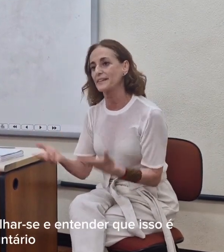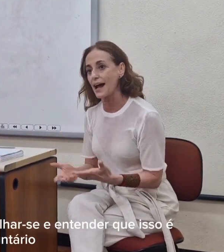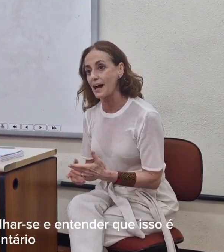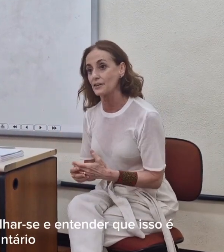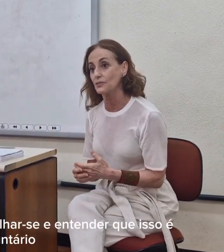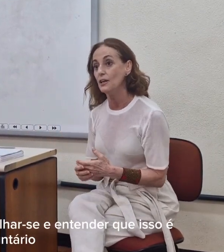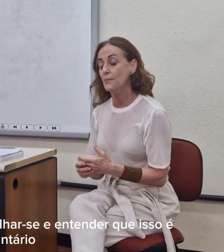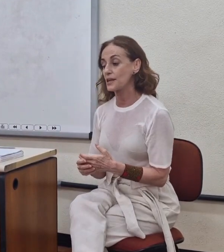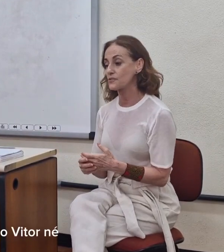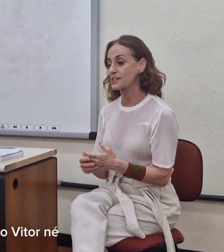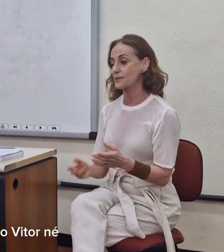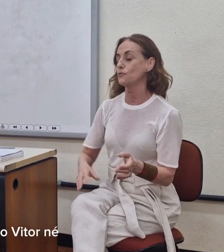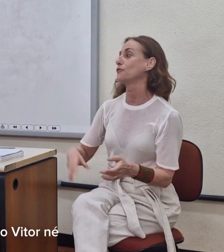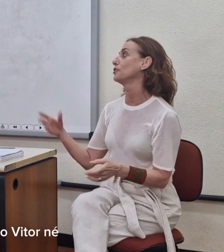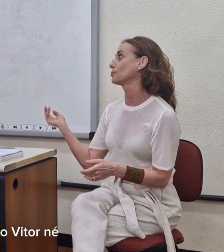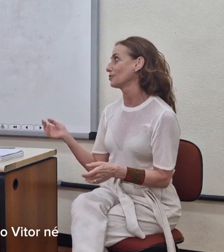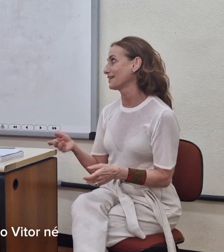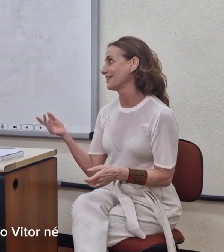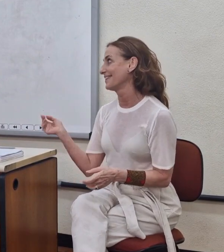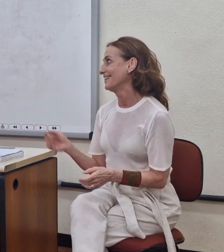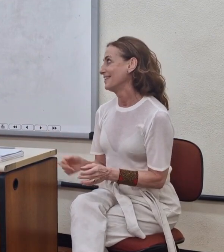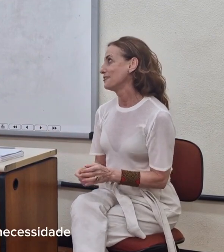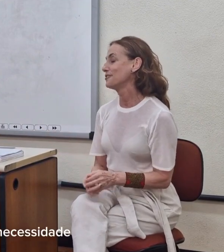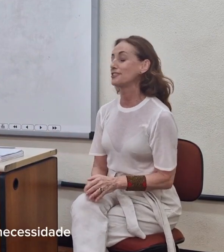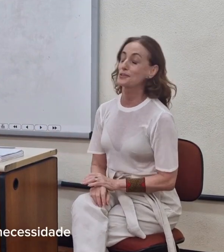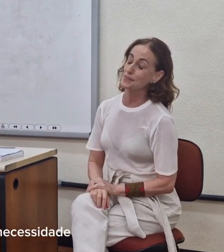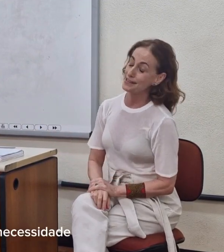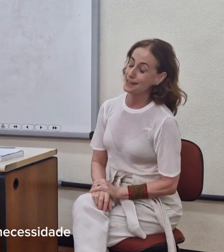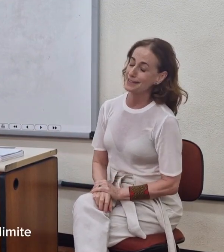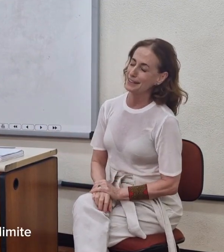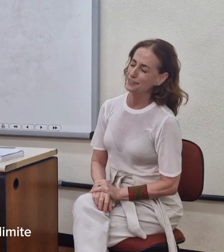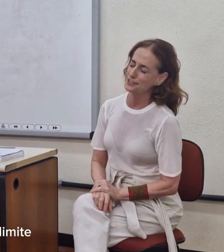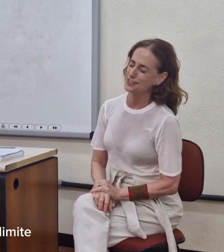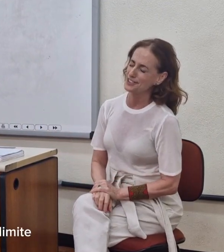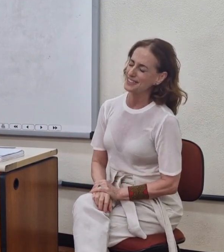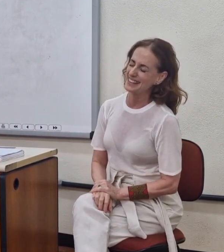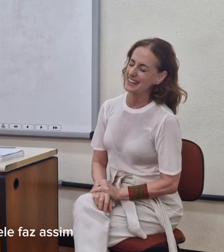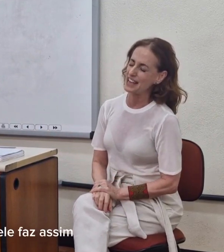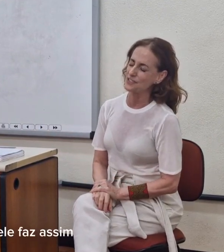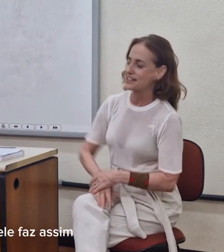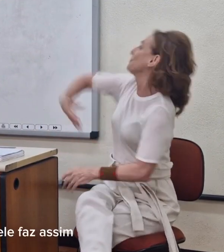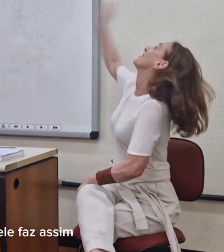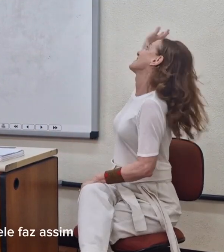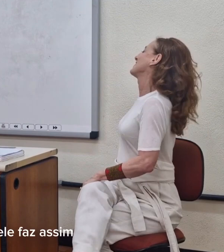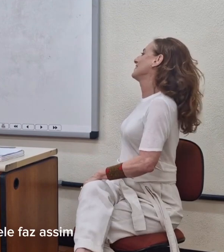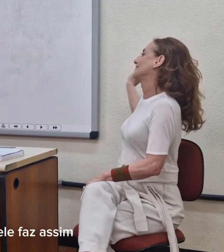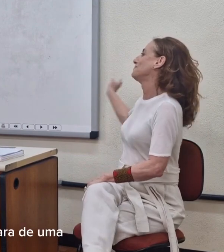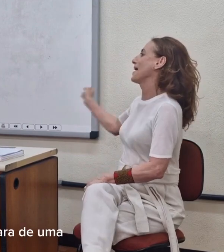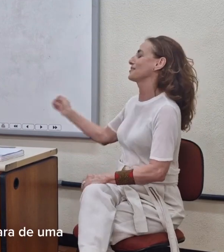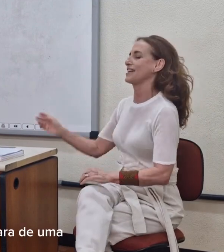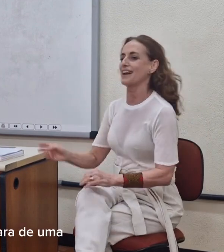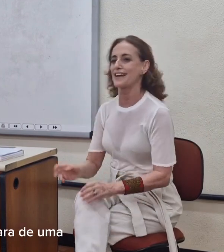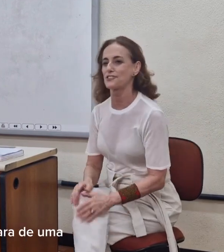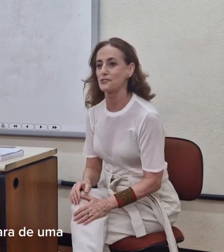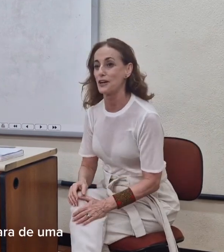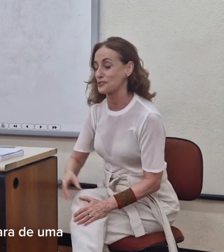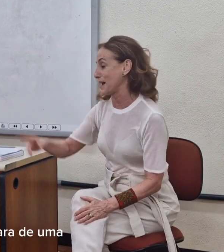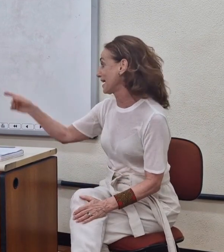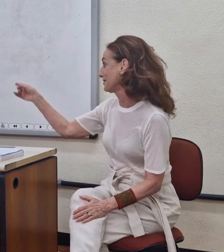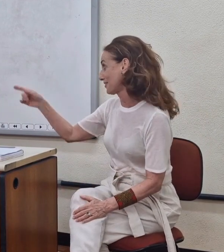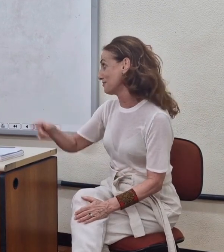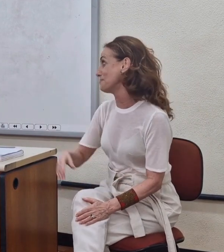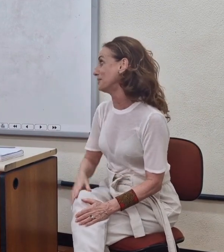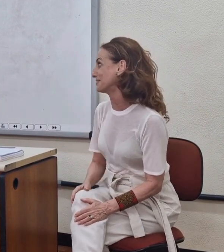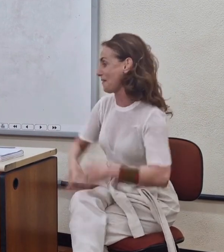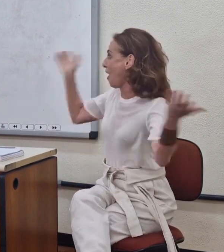isso é involuntário. E às vezes o Vitor, né? O Vitor é uma espacidade terrível, gente. E às vezes ele faz assim, bate na cara de um